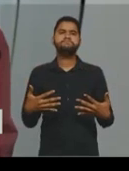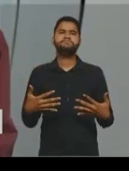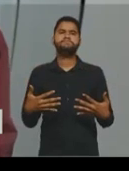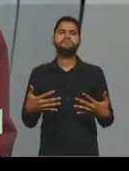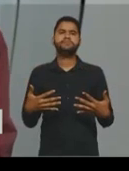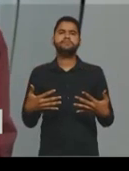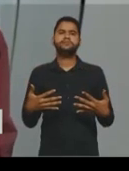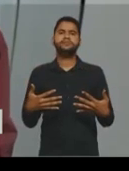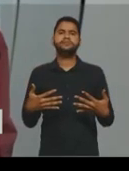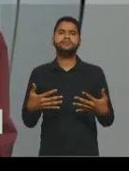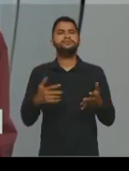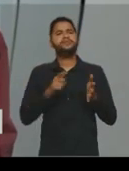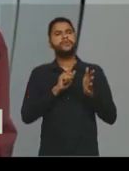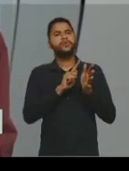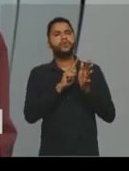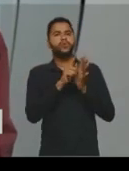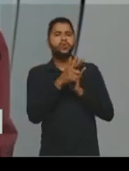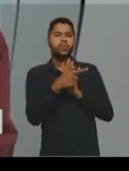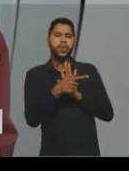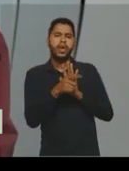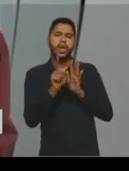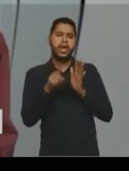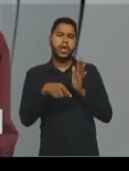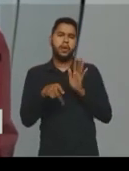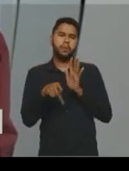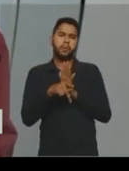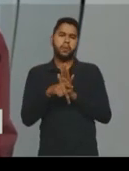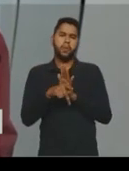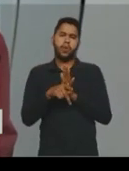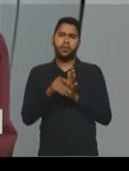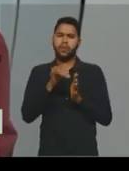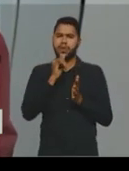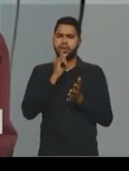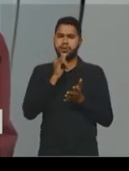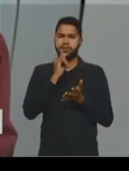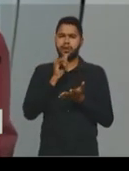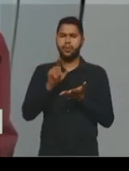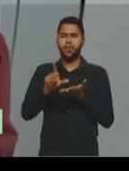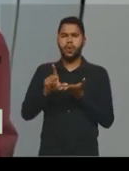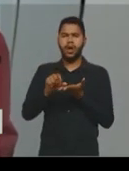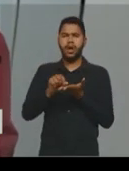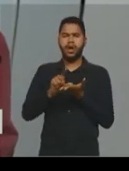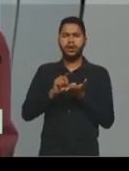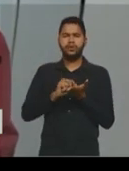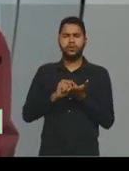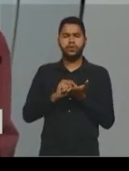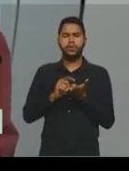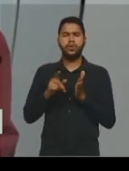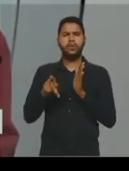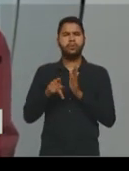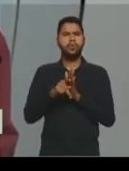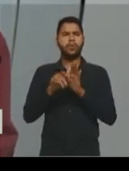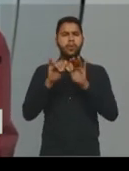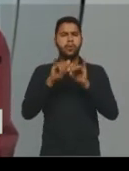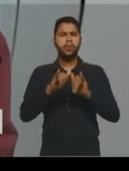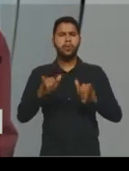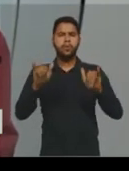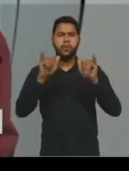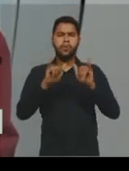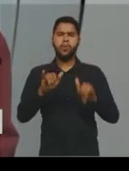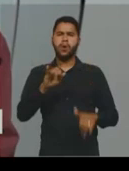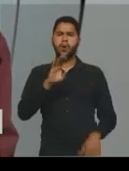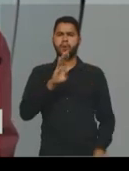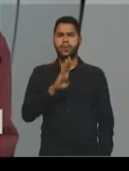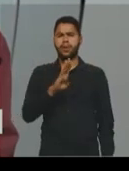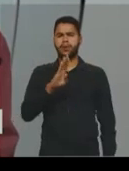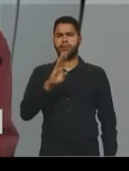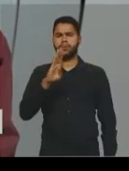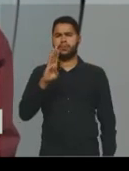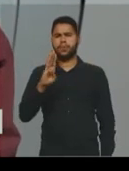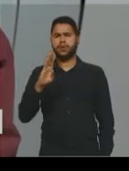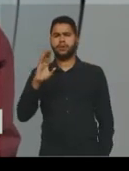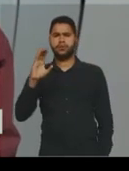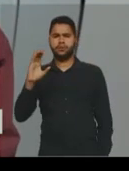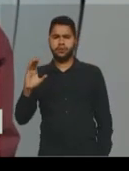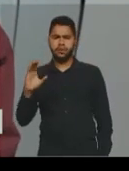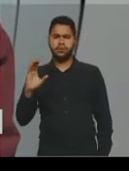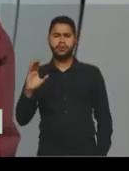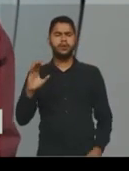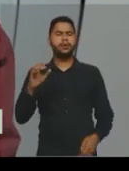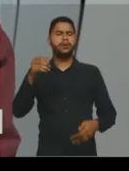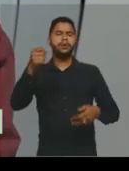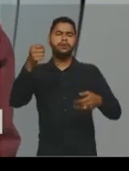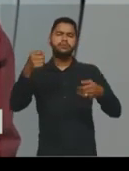gênero textual seria um artigo dessa... Acho que é portal de notícias da BBC, me parece que é. Então ela vai